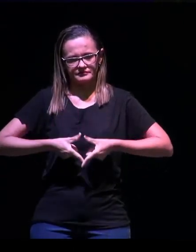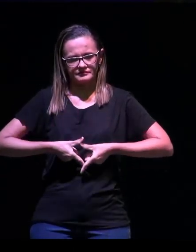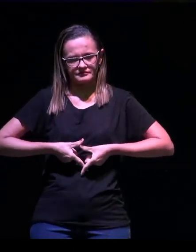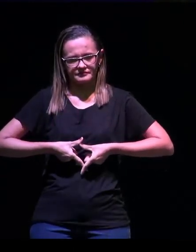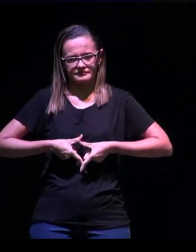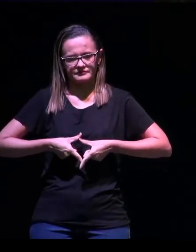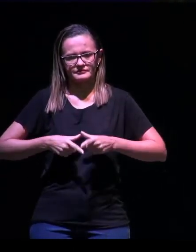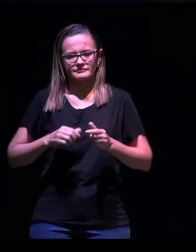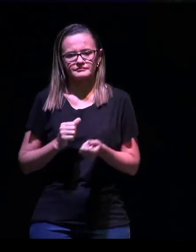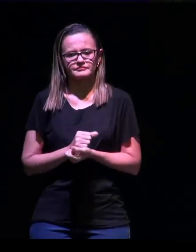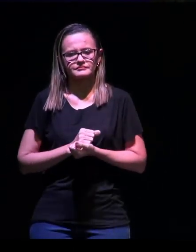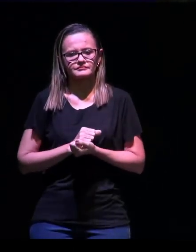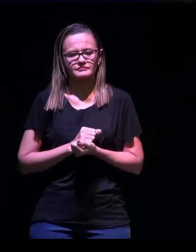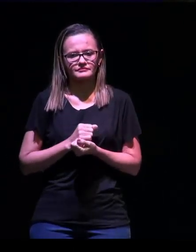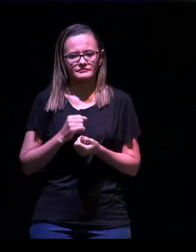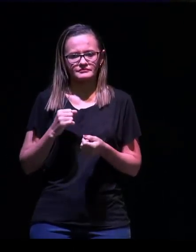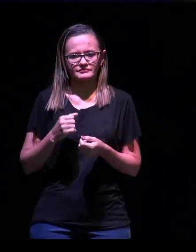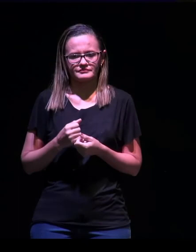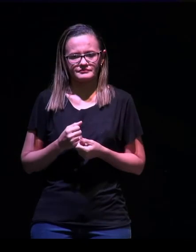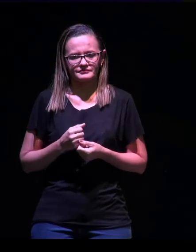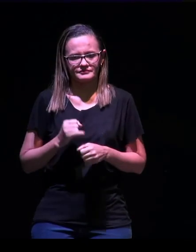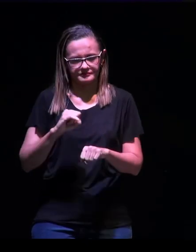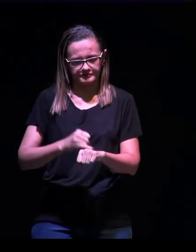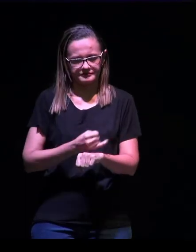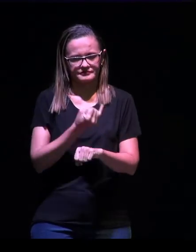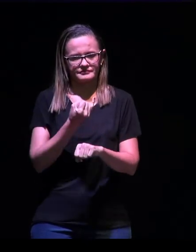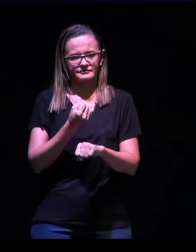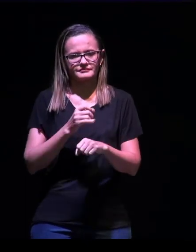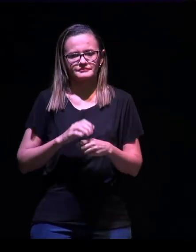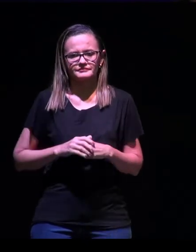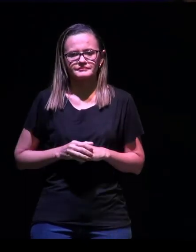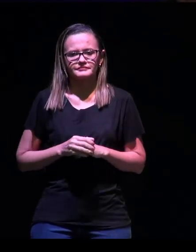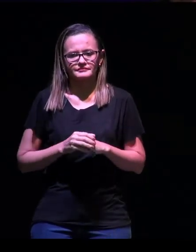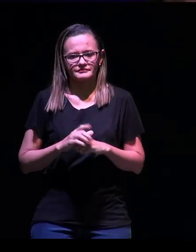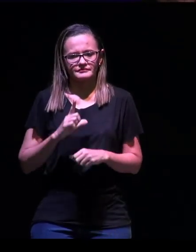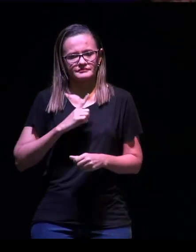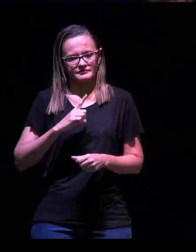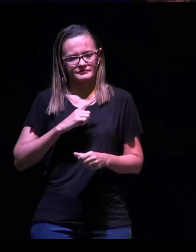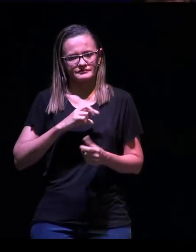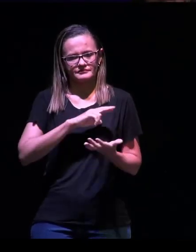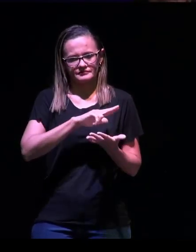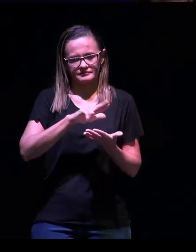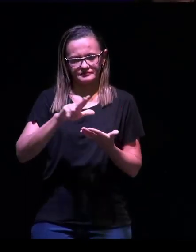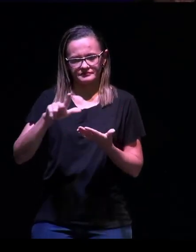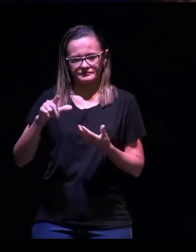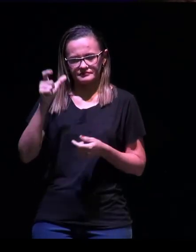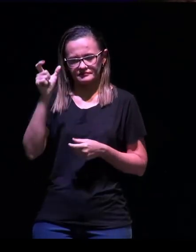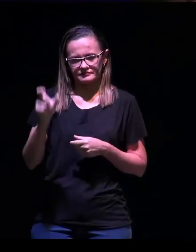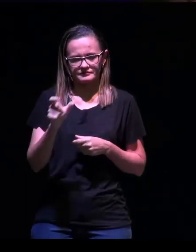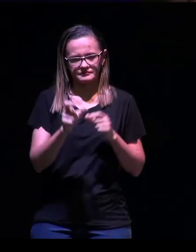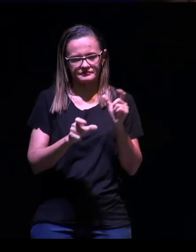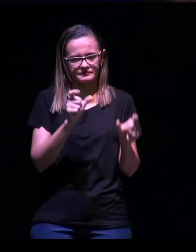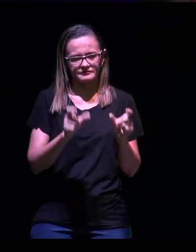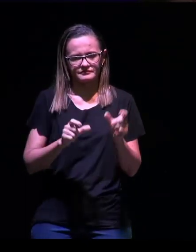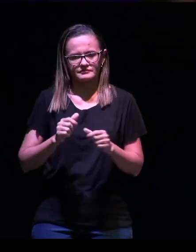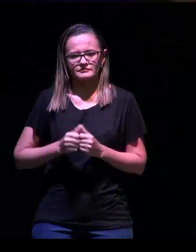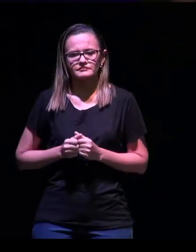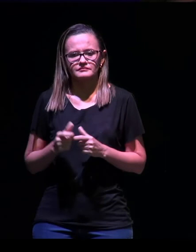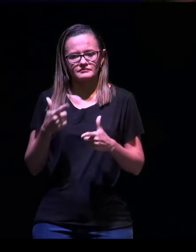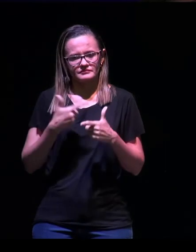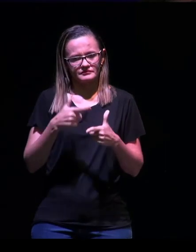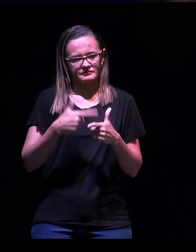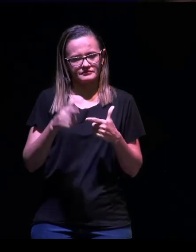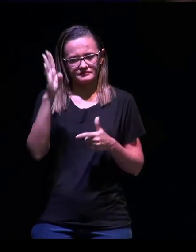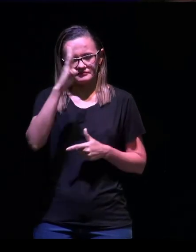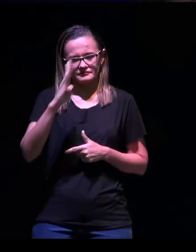Você não acha que tem uma grande quantidade de pessoas importantes do Brasil que acha que o problema do Brasil são os evangélicos? Sim